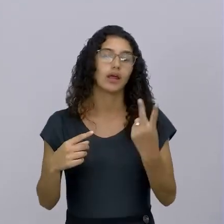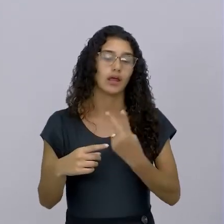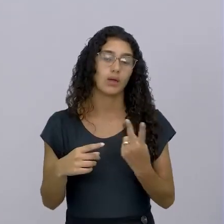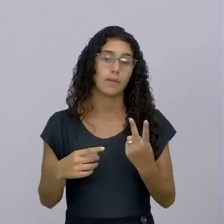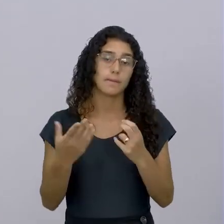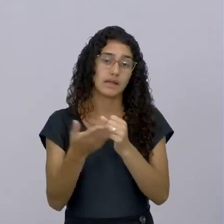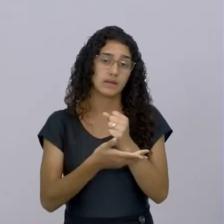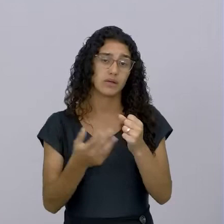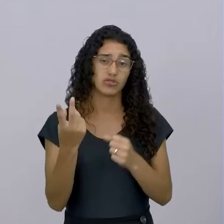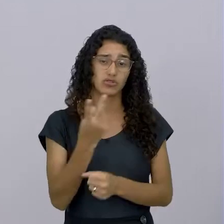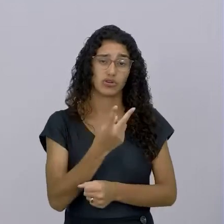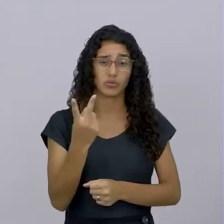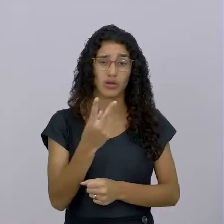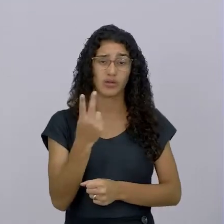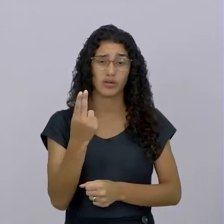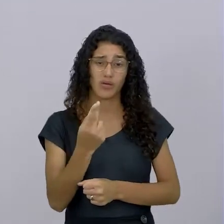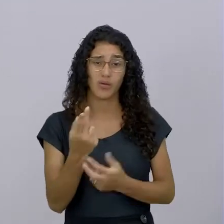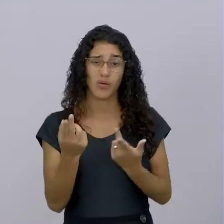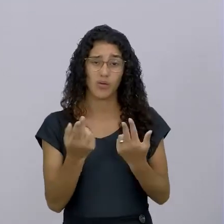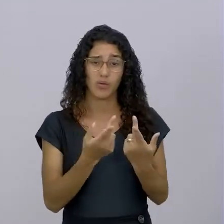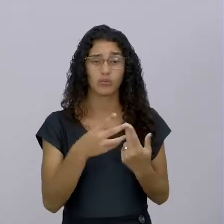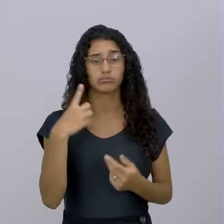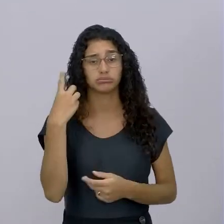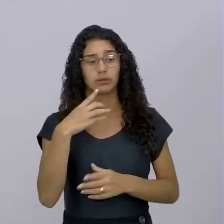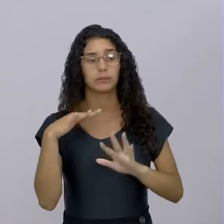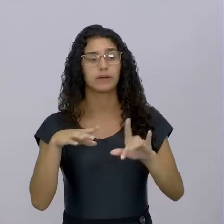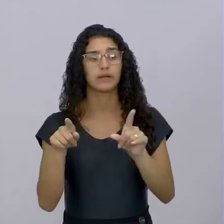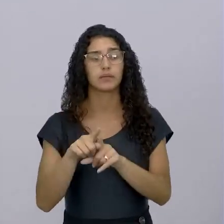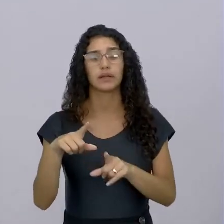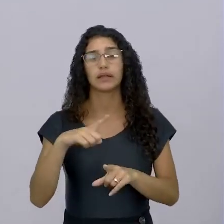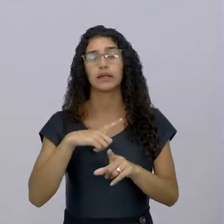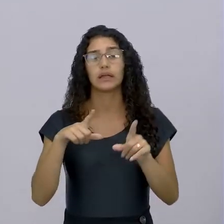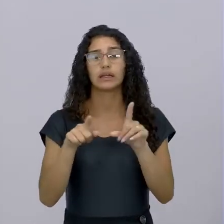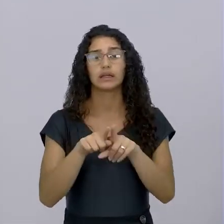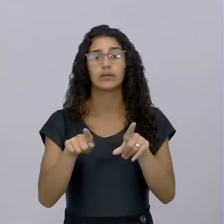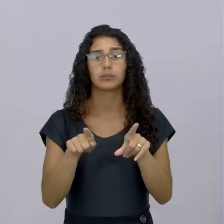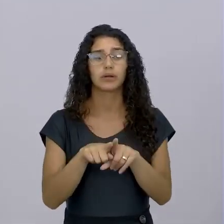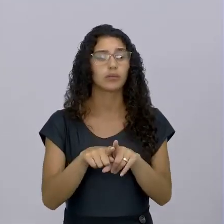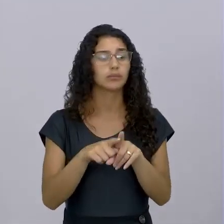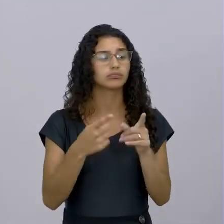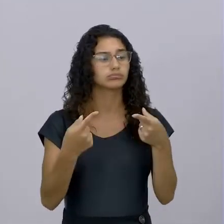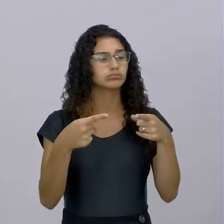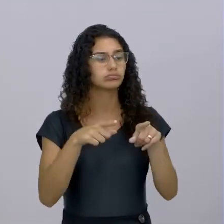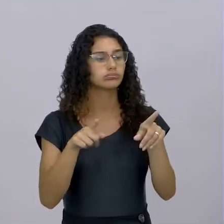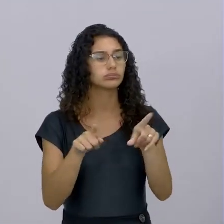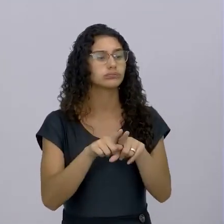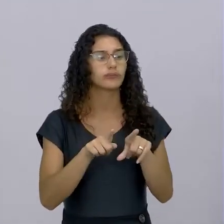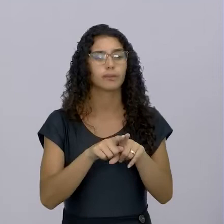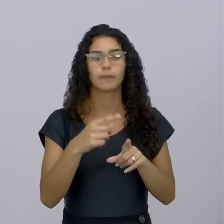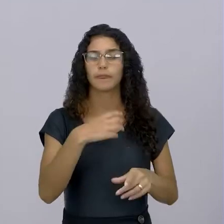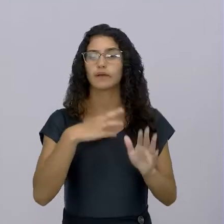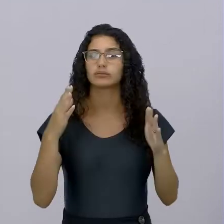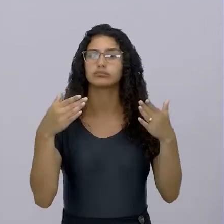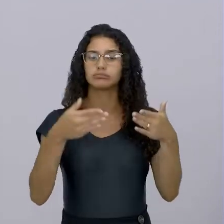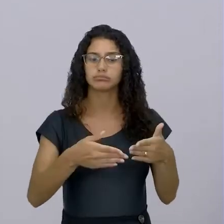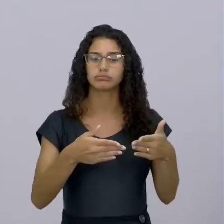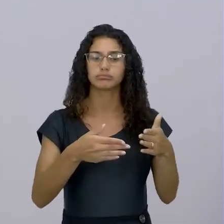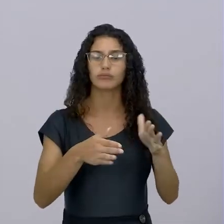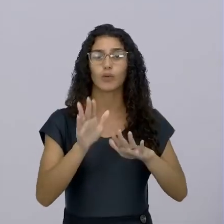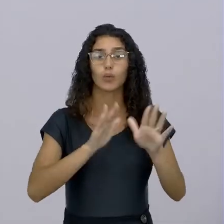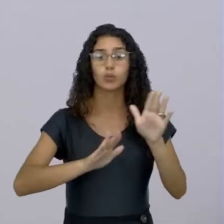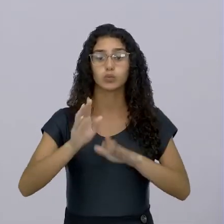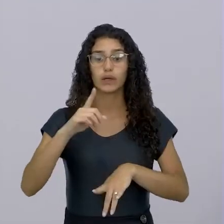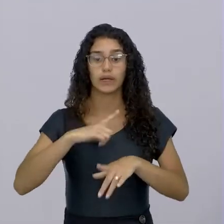função, basicamente, dos deputados, mas eles têm também uma proeminência nesse sentido de zelar